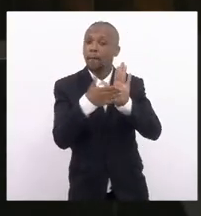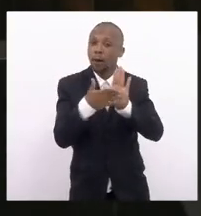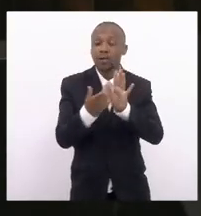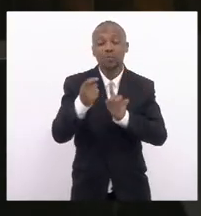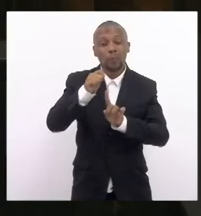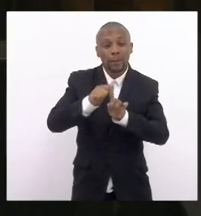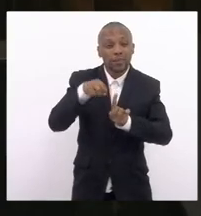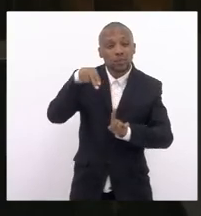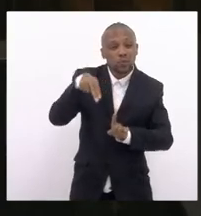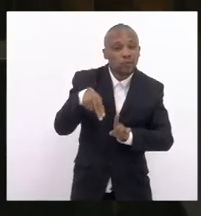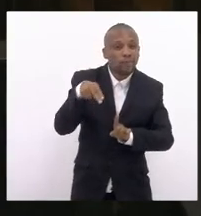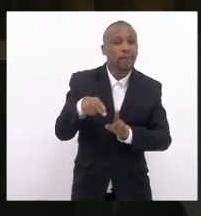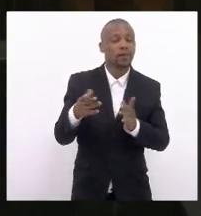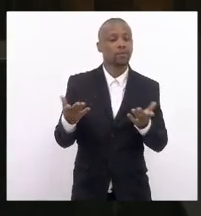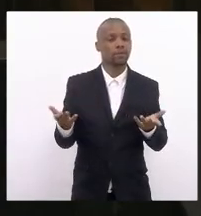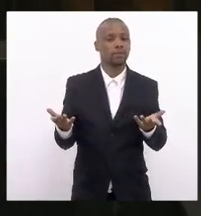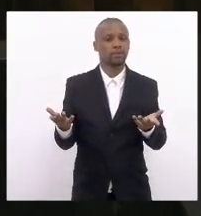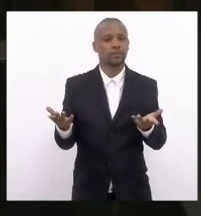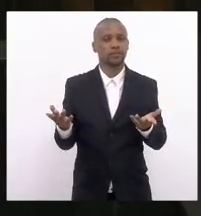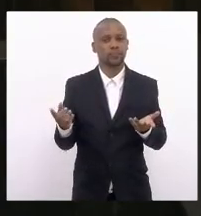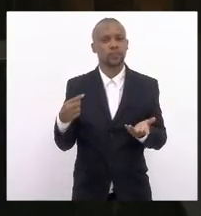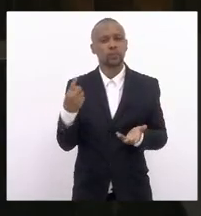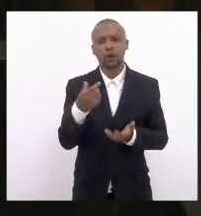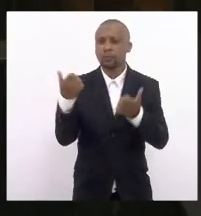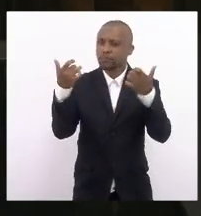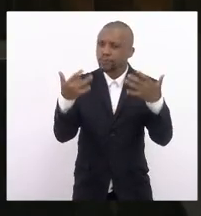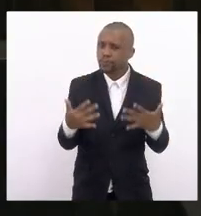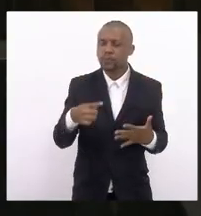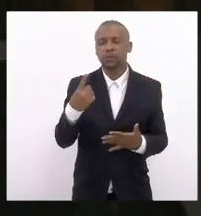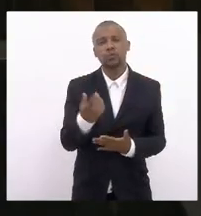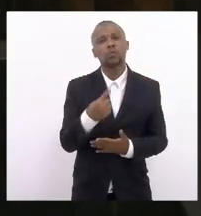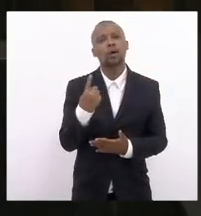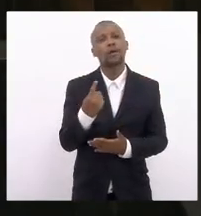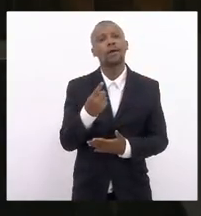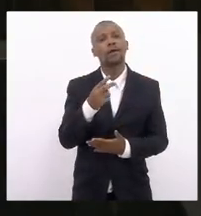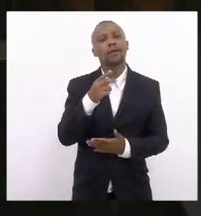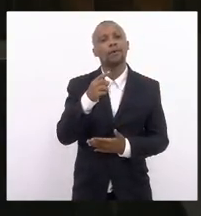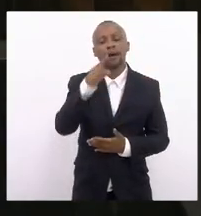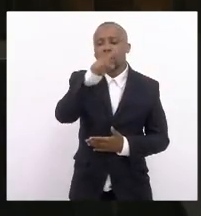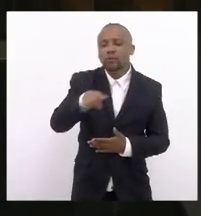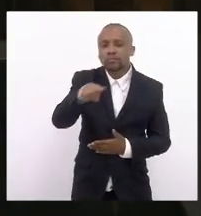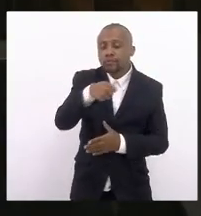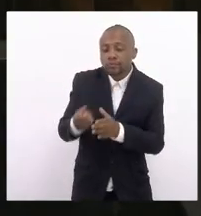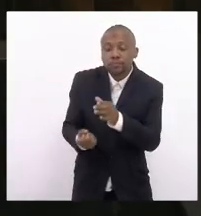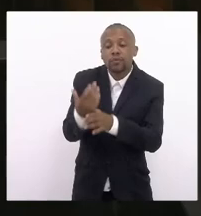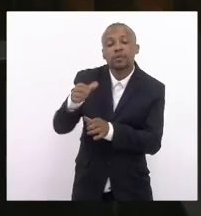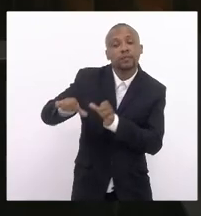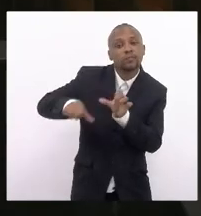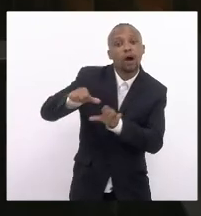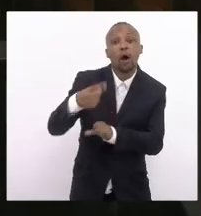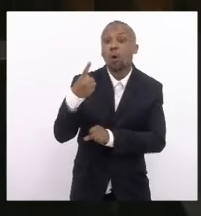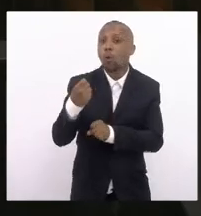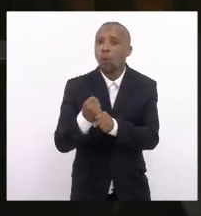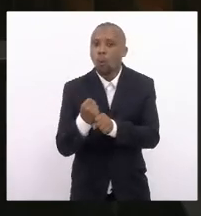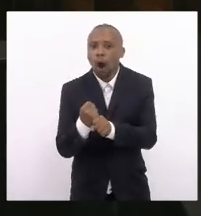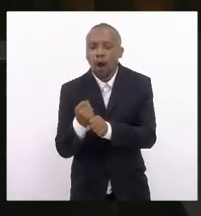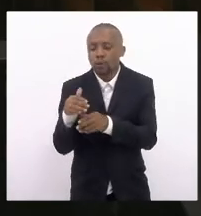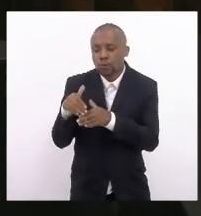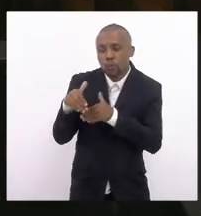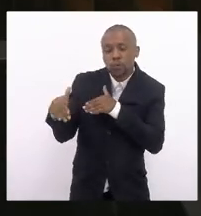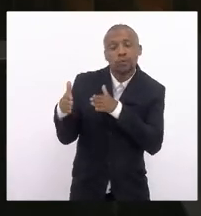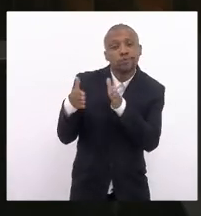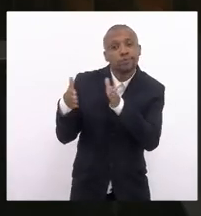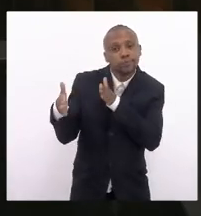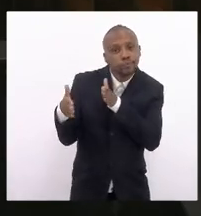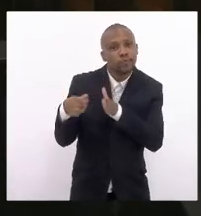novembro. A gente falou, vamos então adiar a implementação dessa reforma em um ano, para